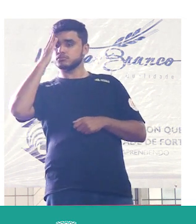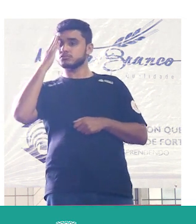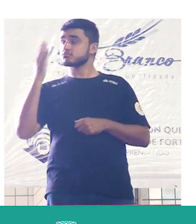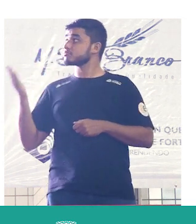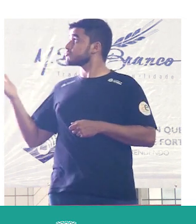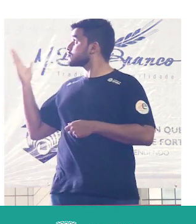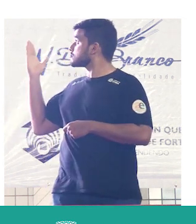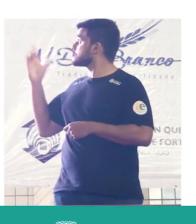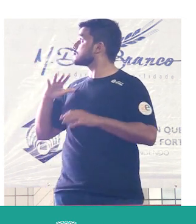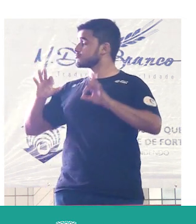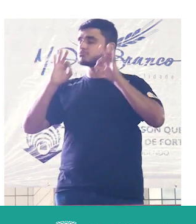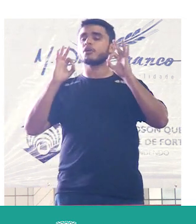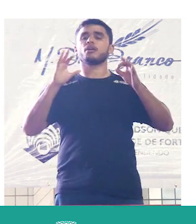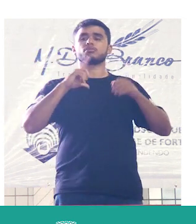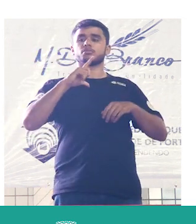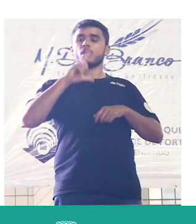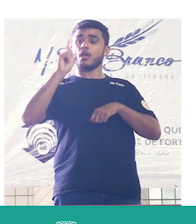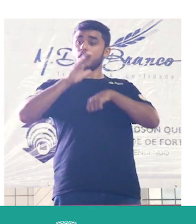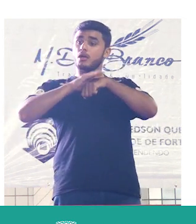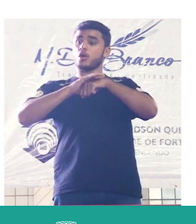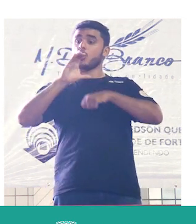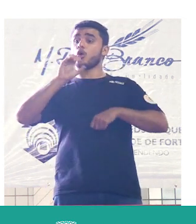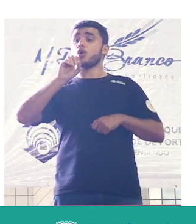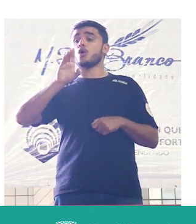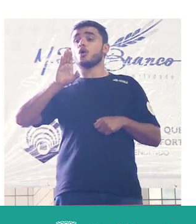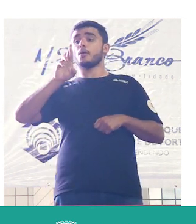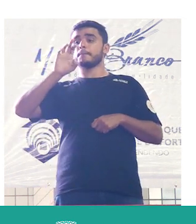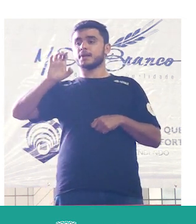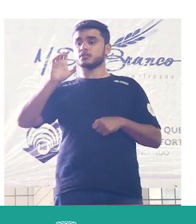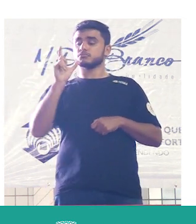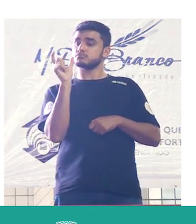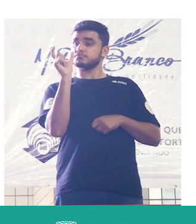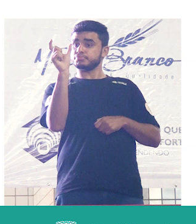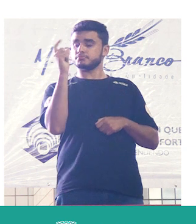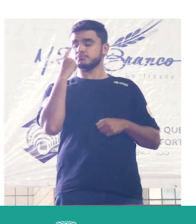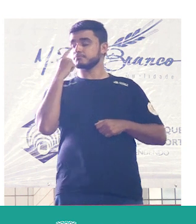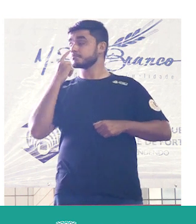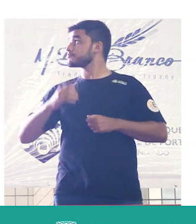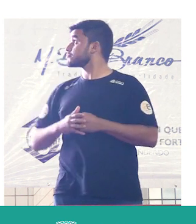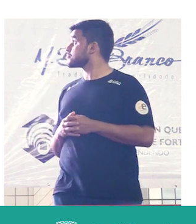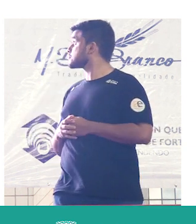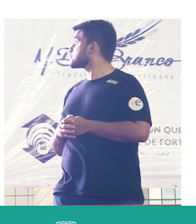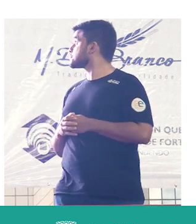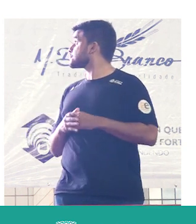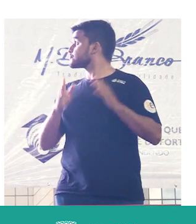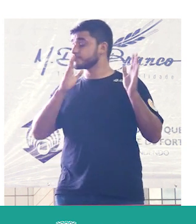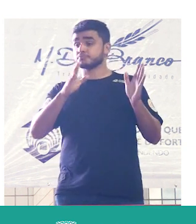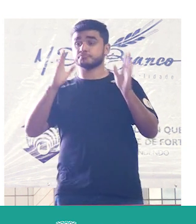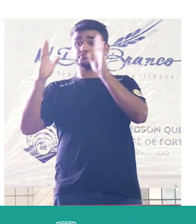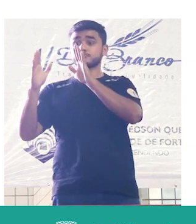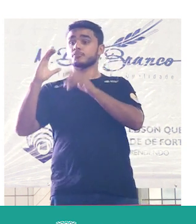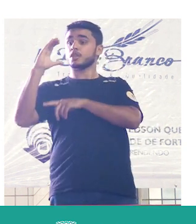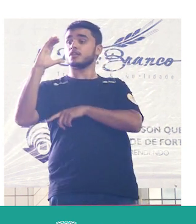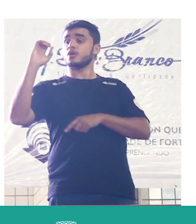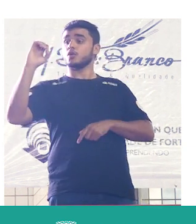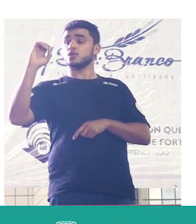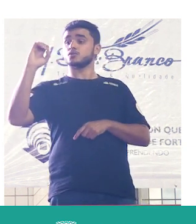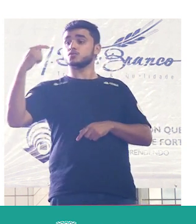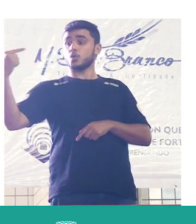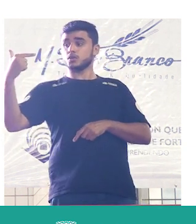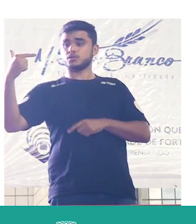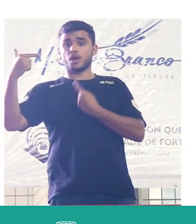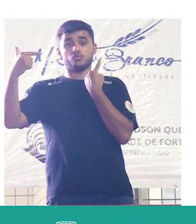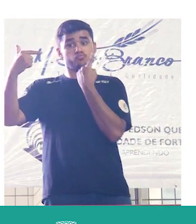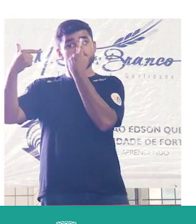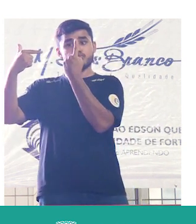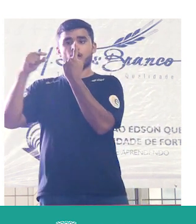2 mols de óxido de cobre. E notem que no segundo lado, no CO2, aparece 1. Significa 1 mol do